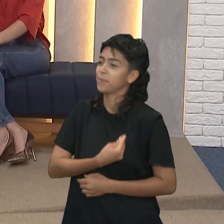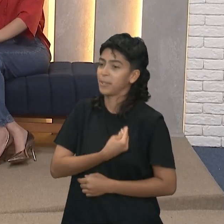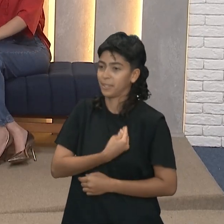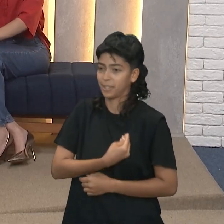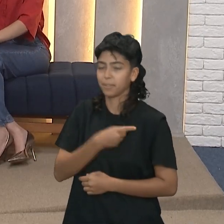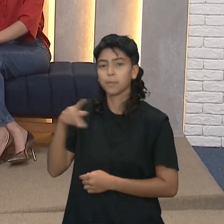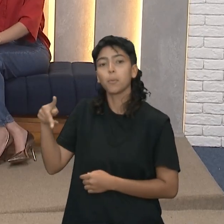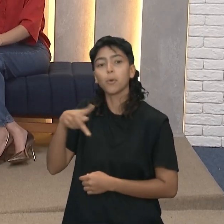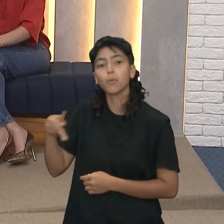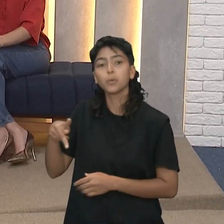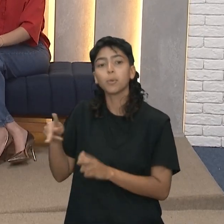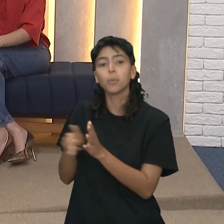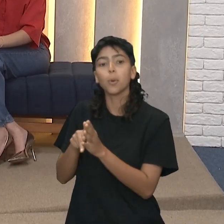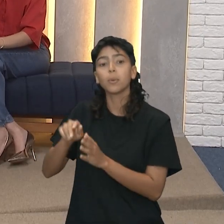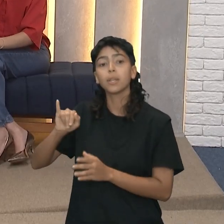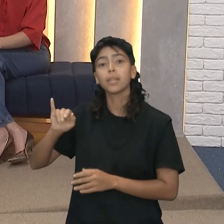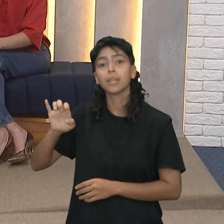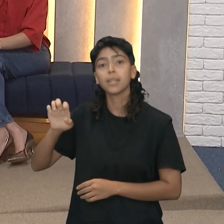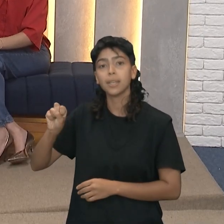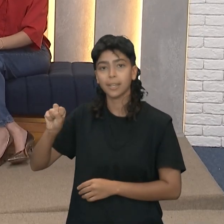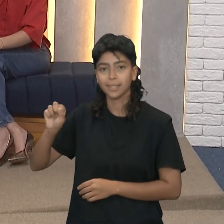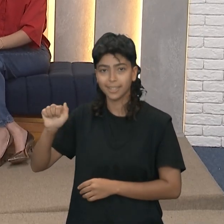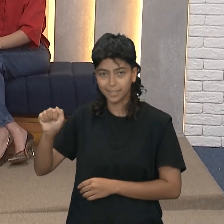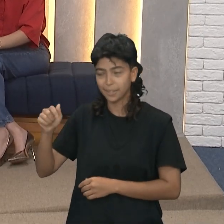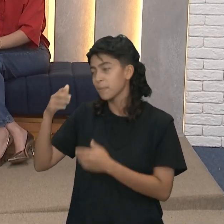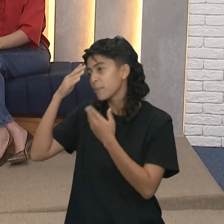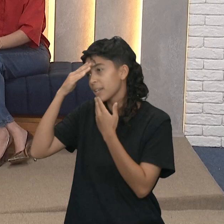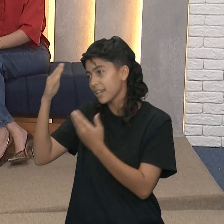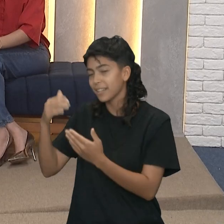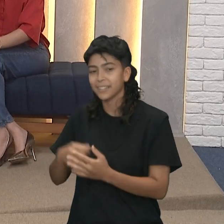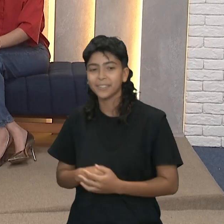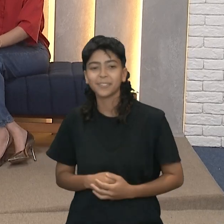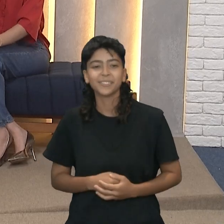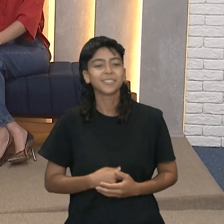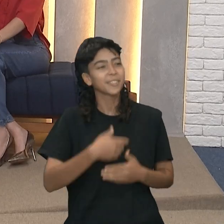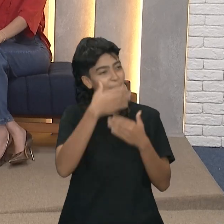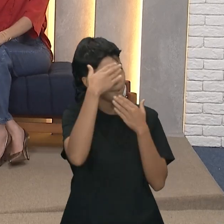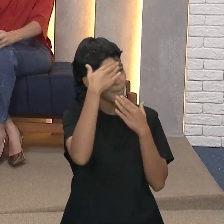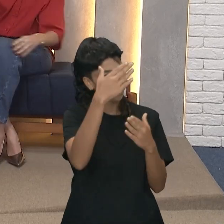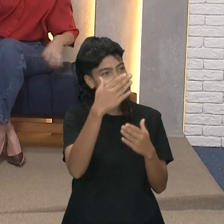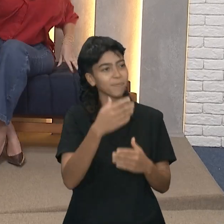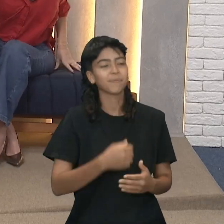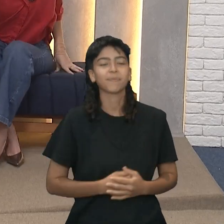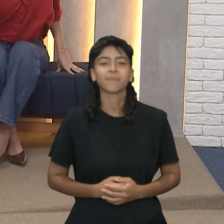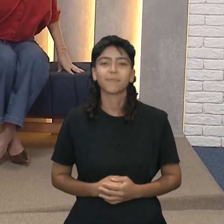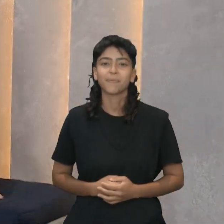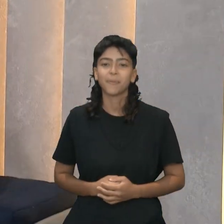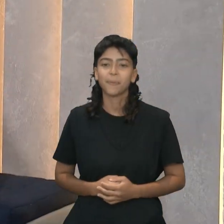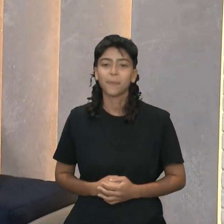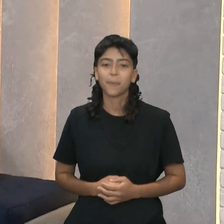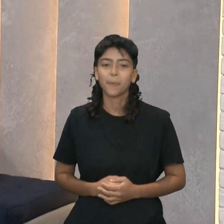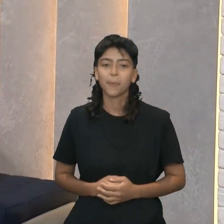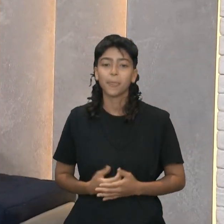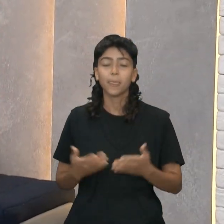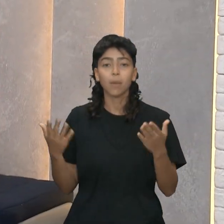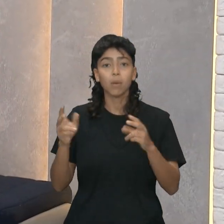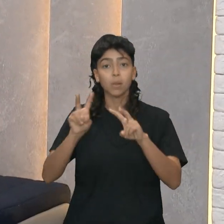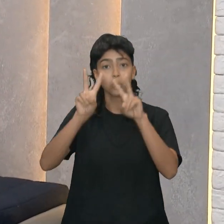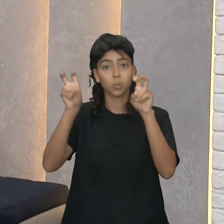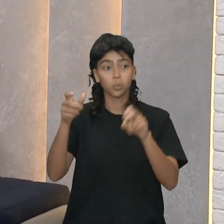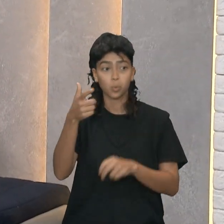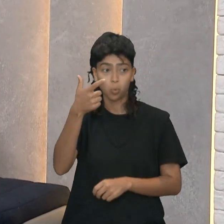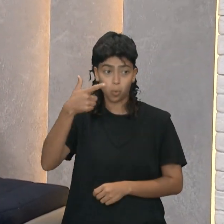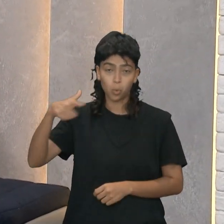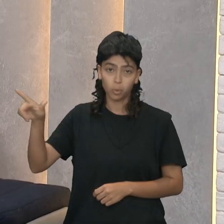Estudos Socioambientais aqui da UFG. Muito obrigada, professor. Eu que agradeço, estou à disposição. E agora, mudando de